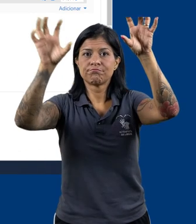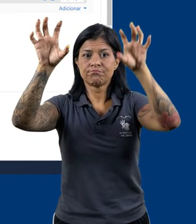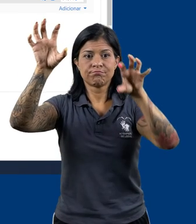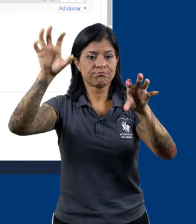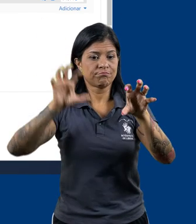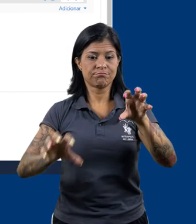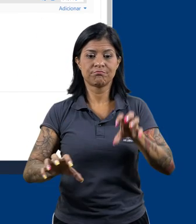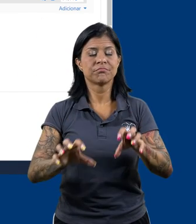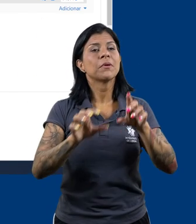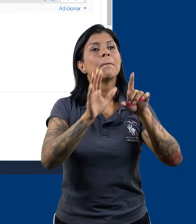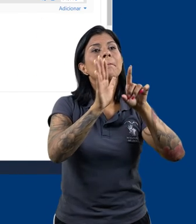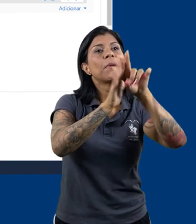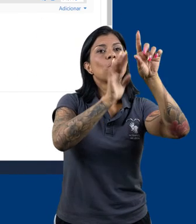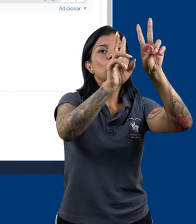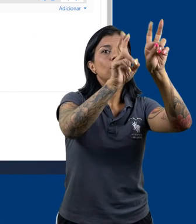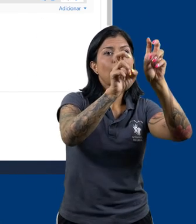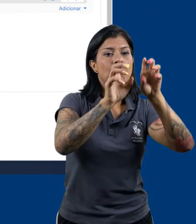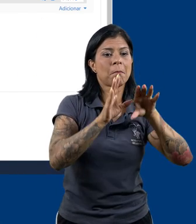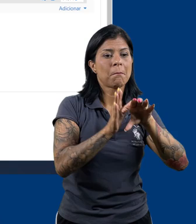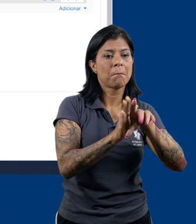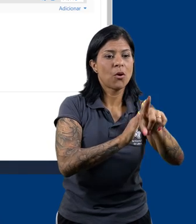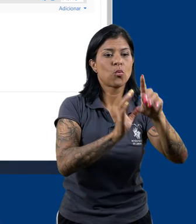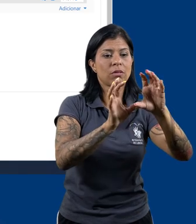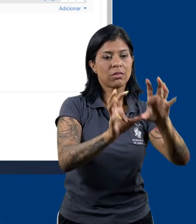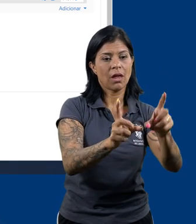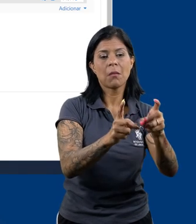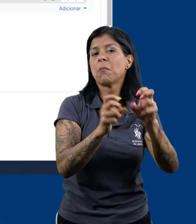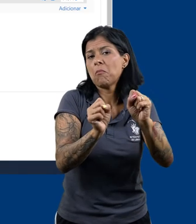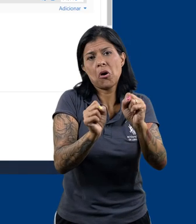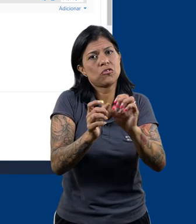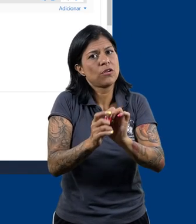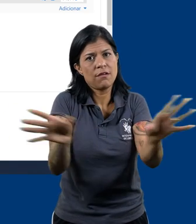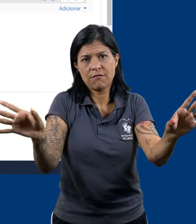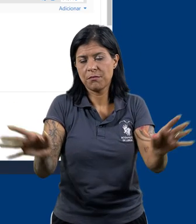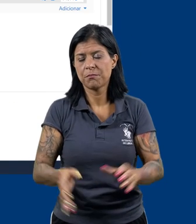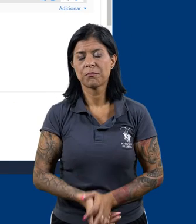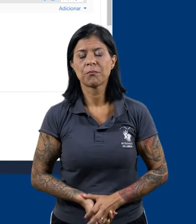um título ao questionário.